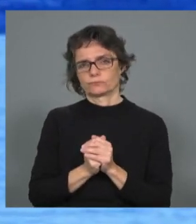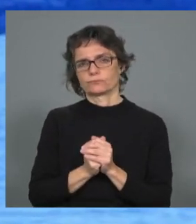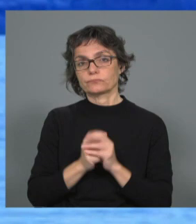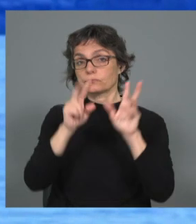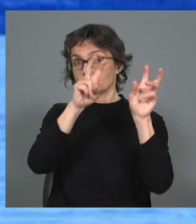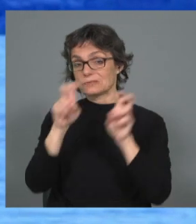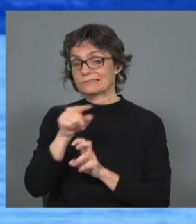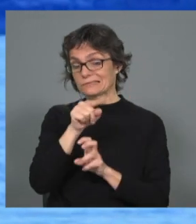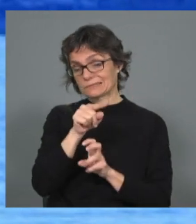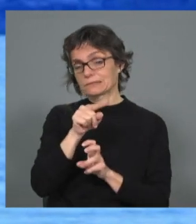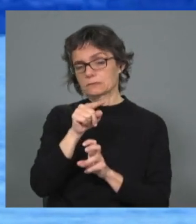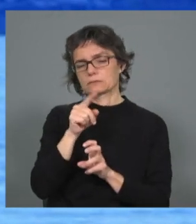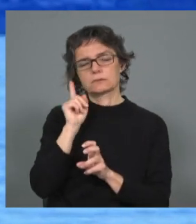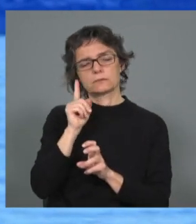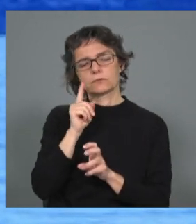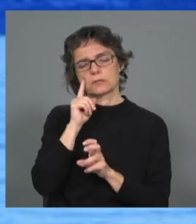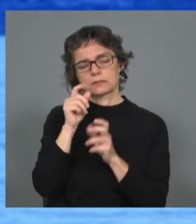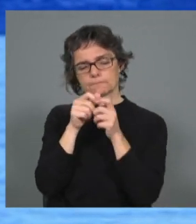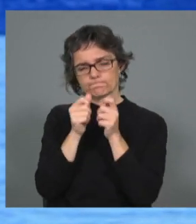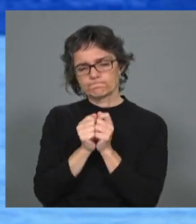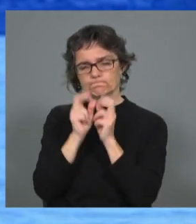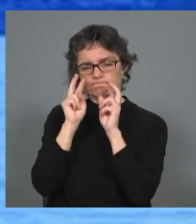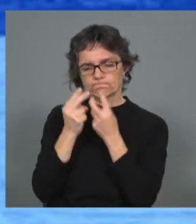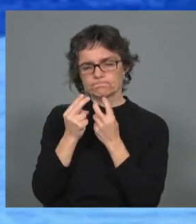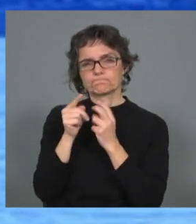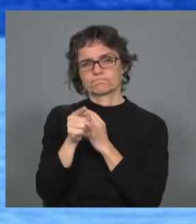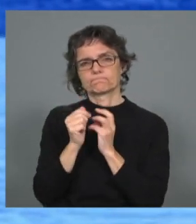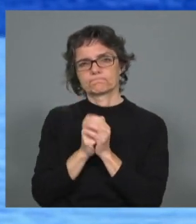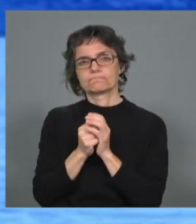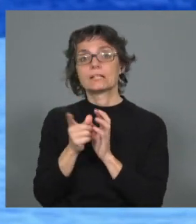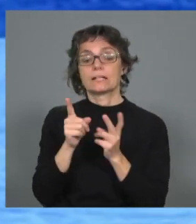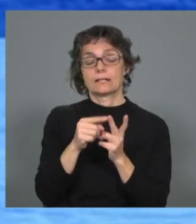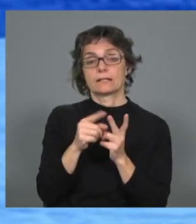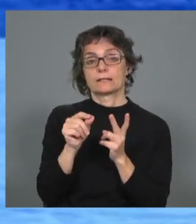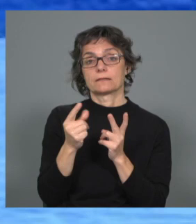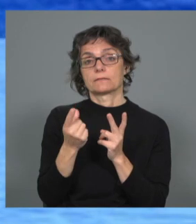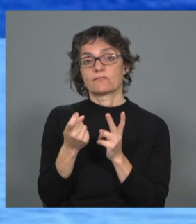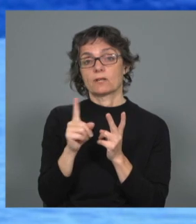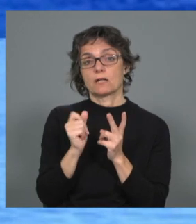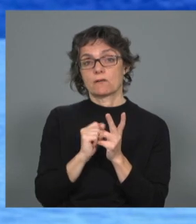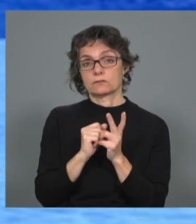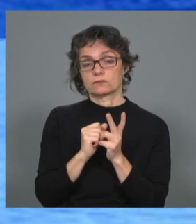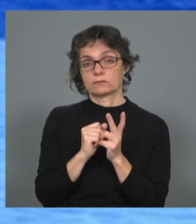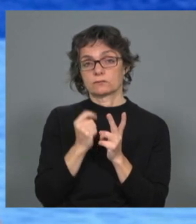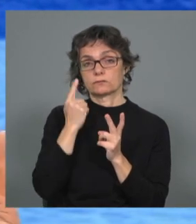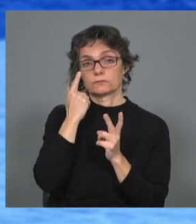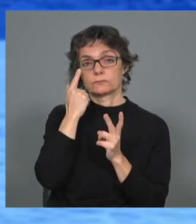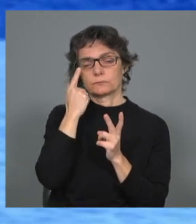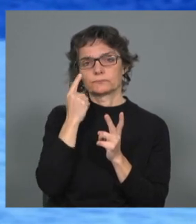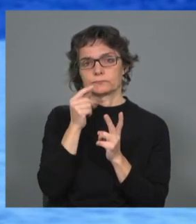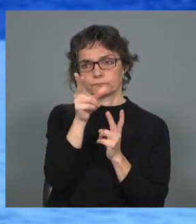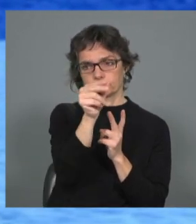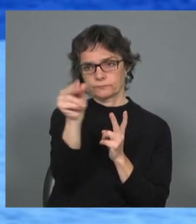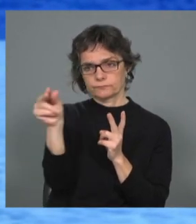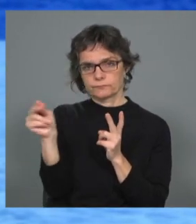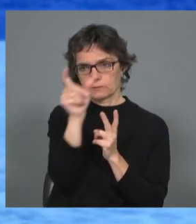e muito rezados. Depois falta que, de facto, que todos esses casais ou todas